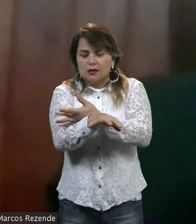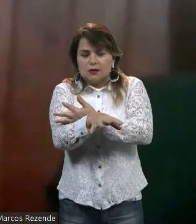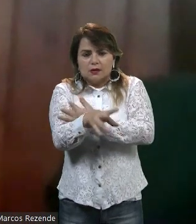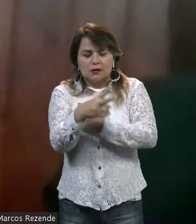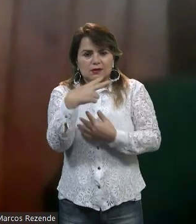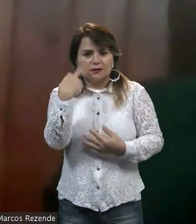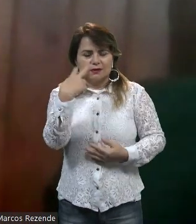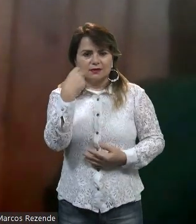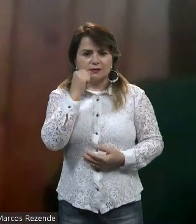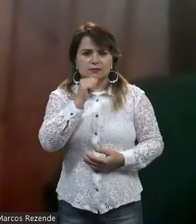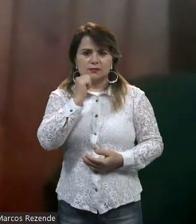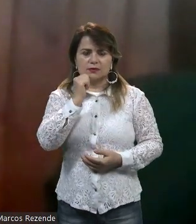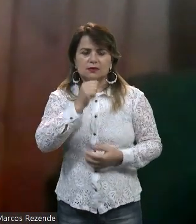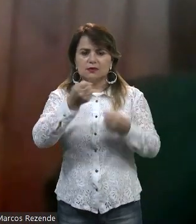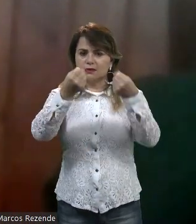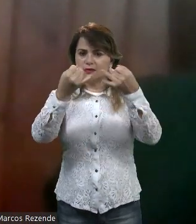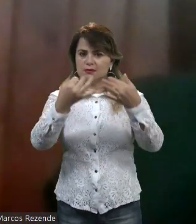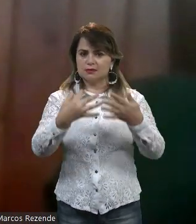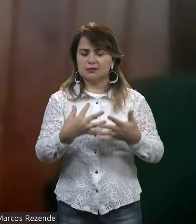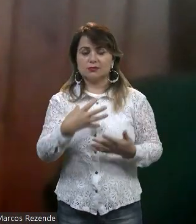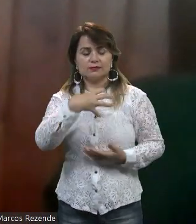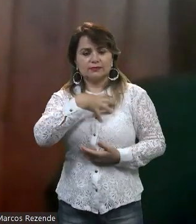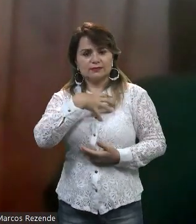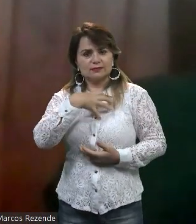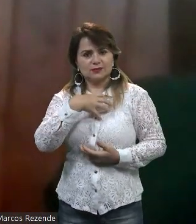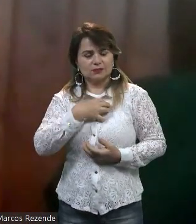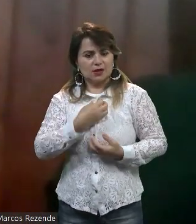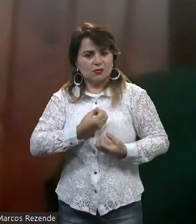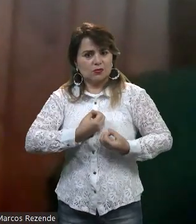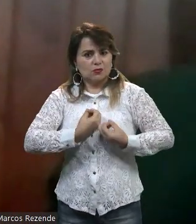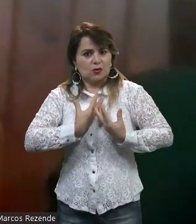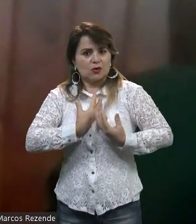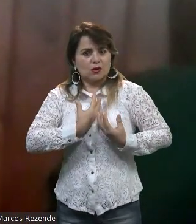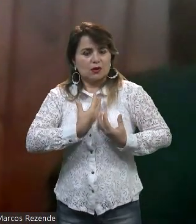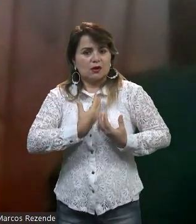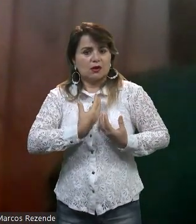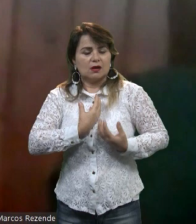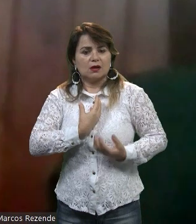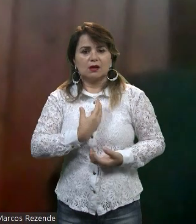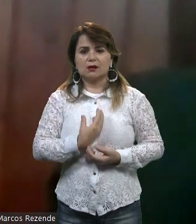vereadora Daniela, sentimento que